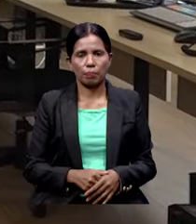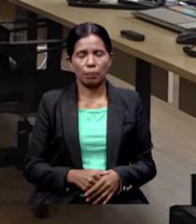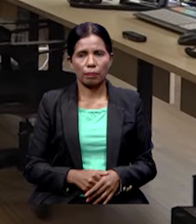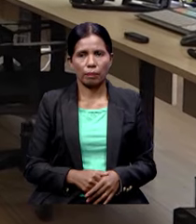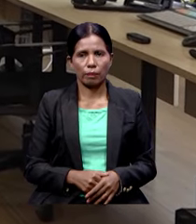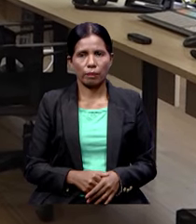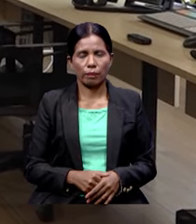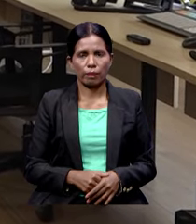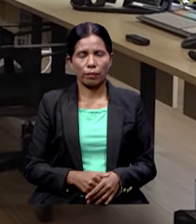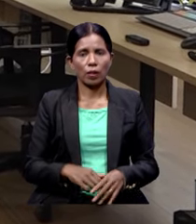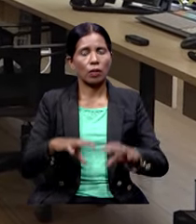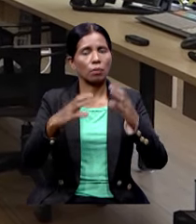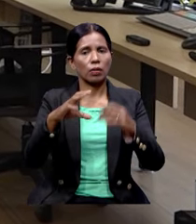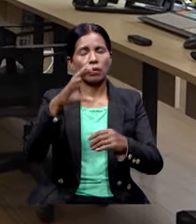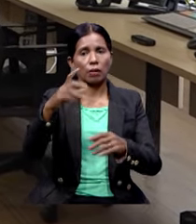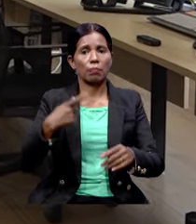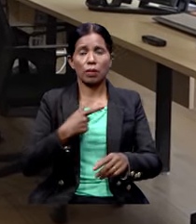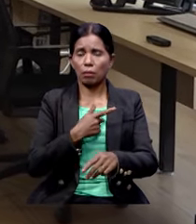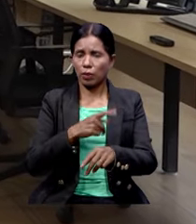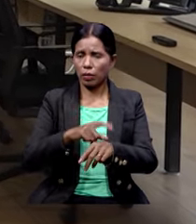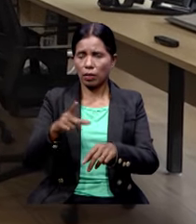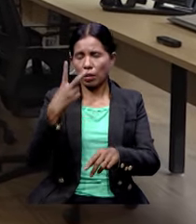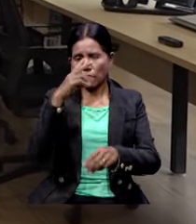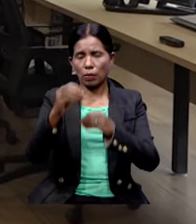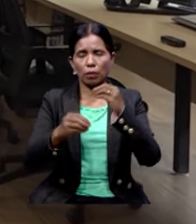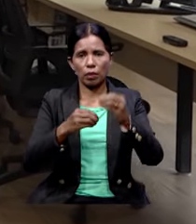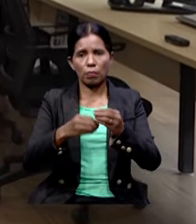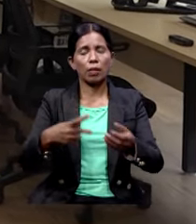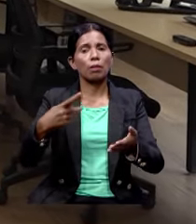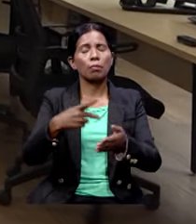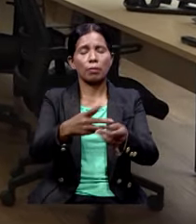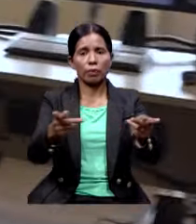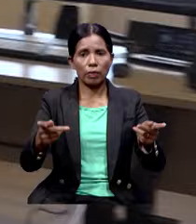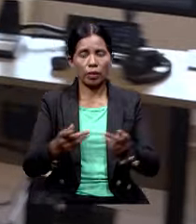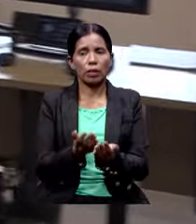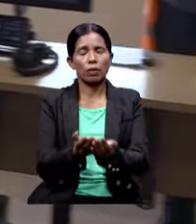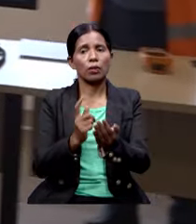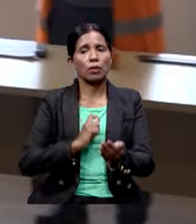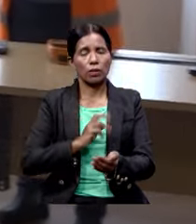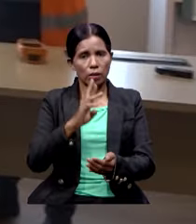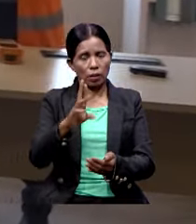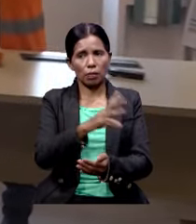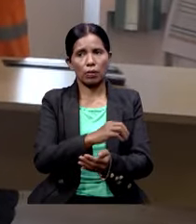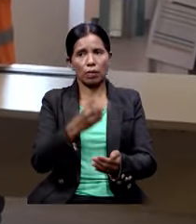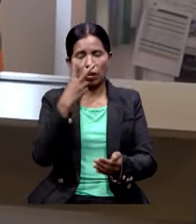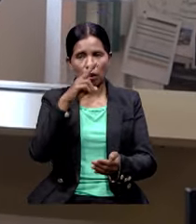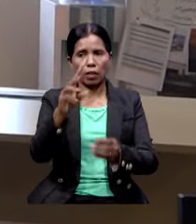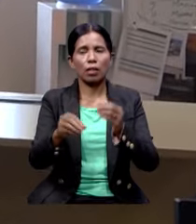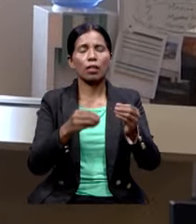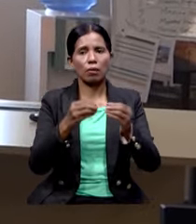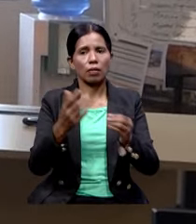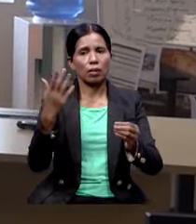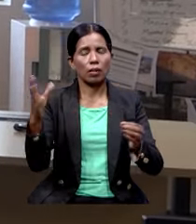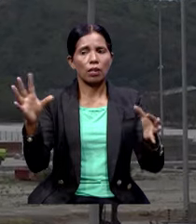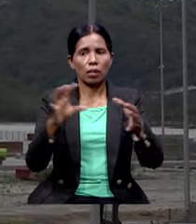Hafen Komisang Se Parlamento Nasional halo fiskalisasang ba Porto Tibar hori konfirma direita kon batasa impostu selektivu iha Porto refere